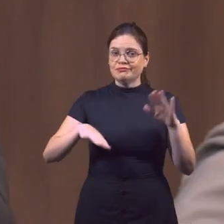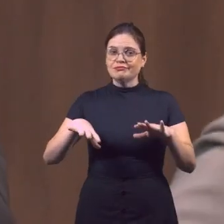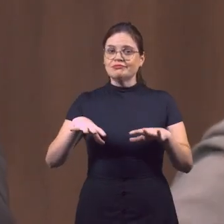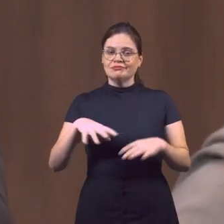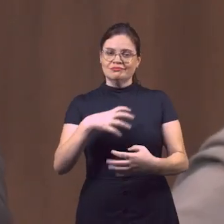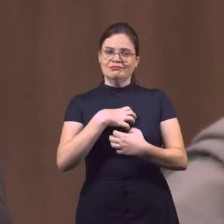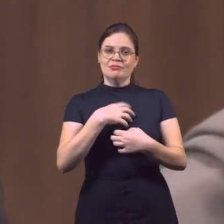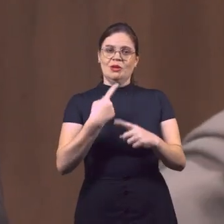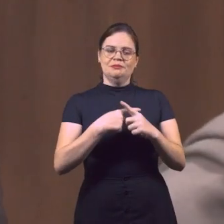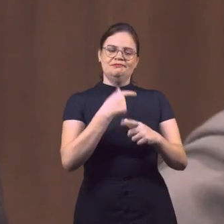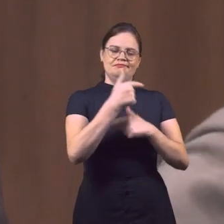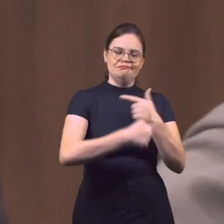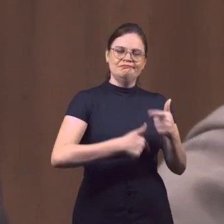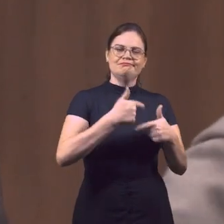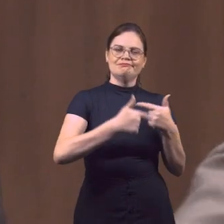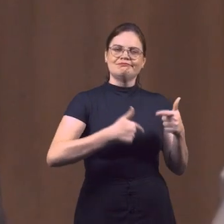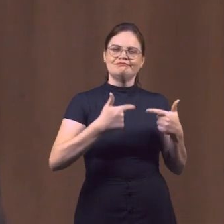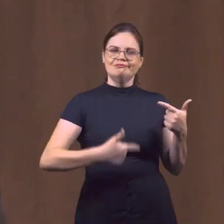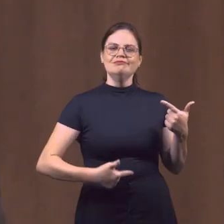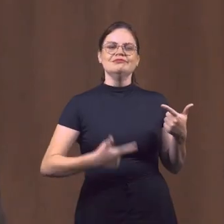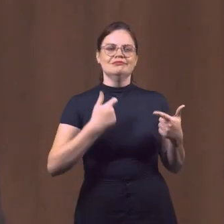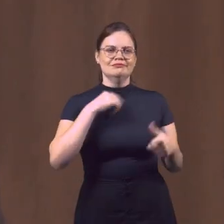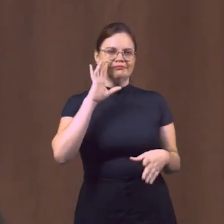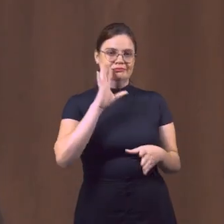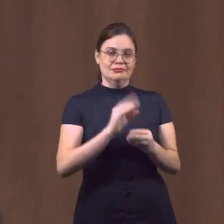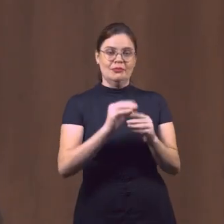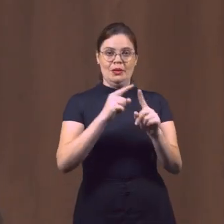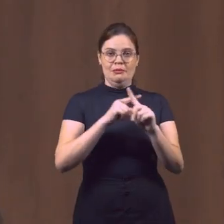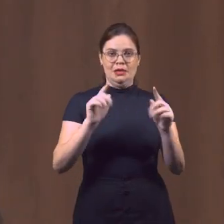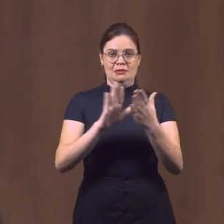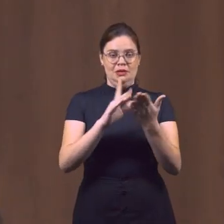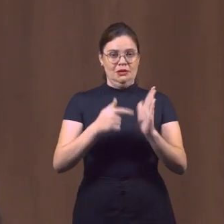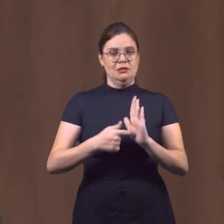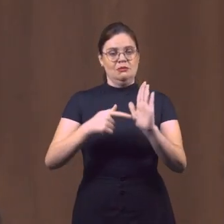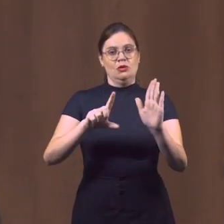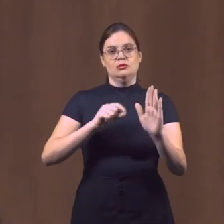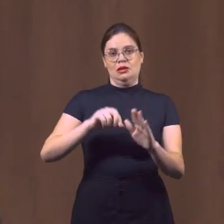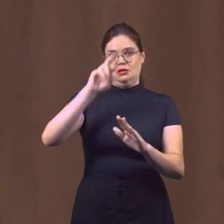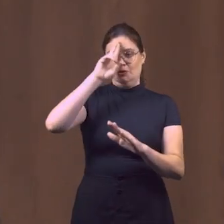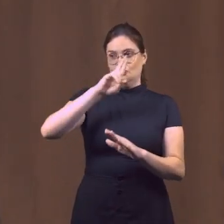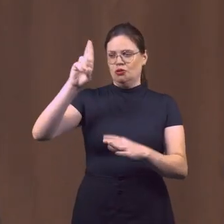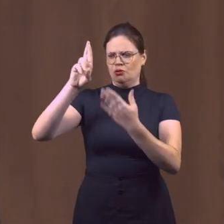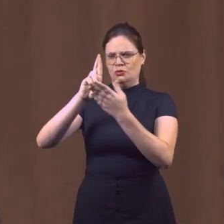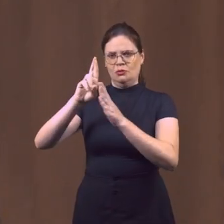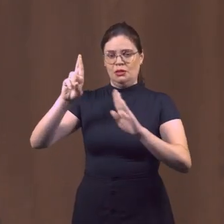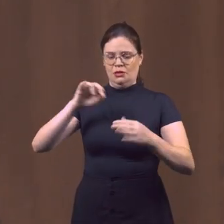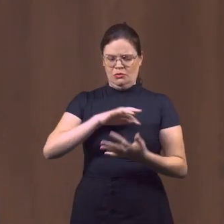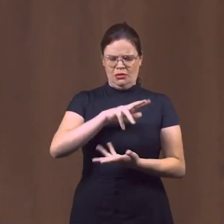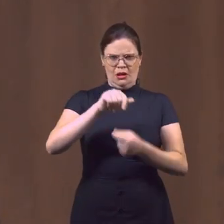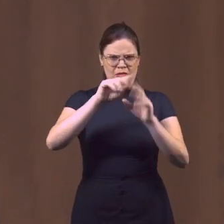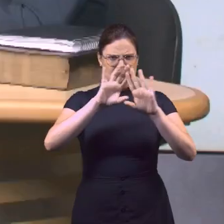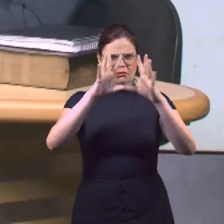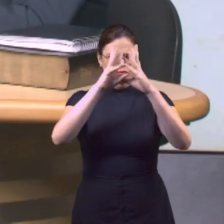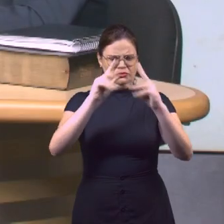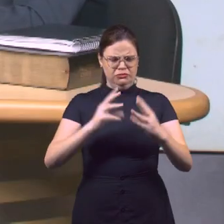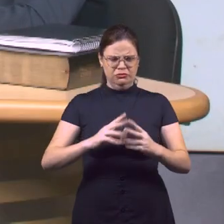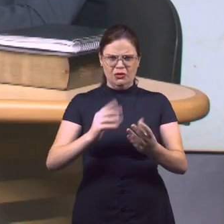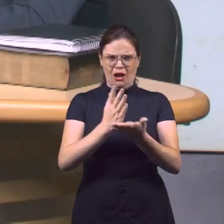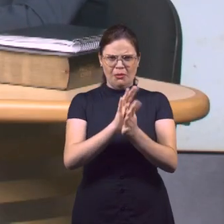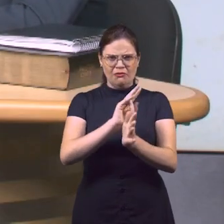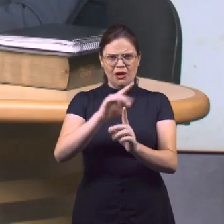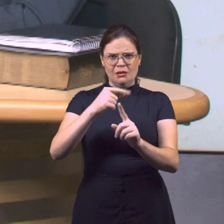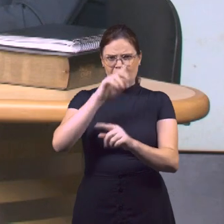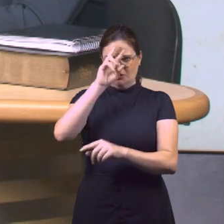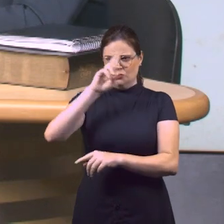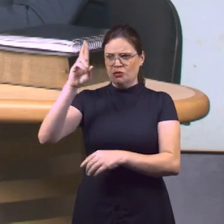Mas diz a Bíblia que passará os céus e a terra, mas as minhas palavras, elas jamais passarão, né? Deus ele zela pela